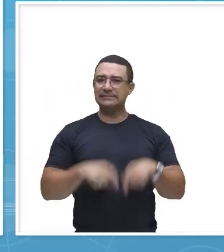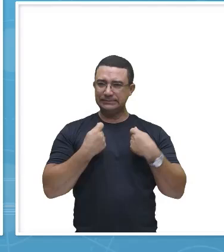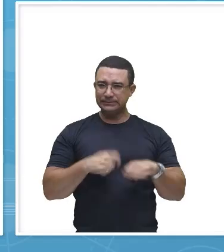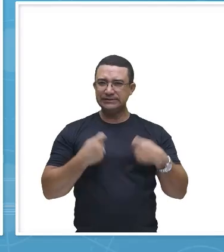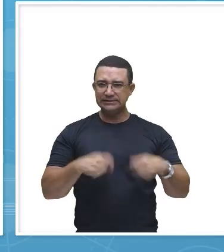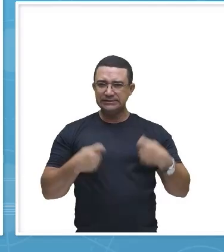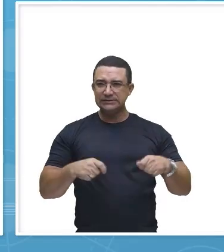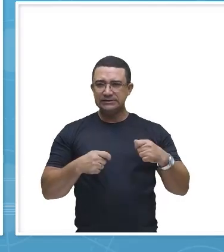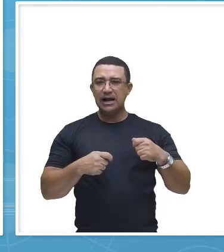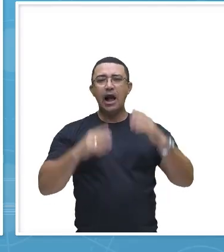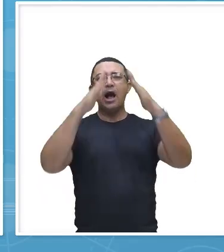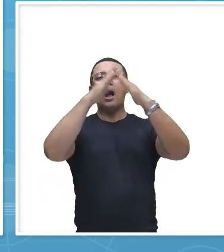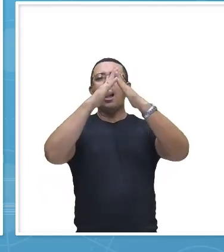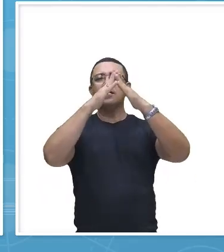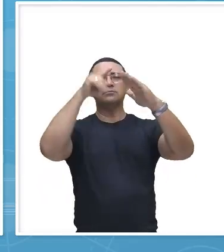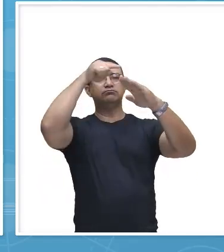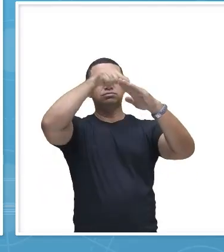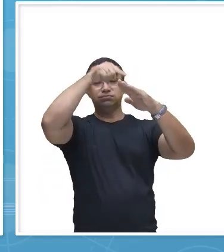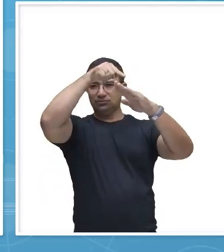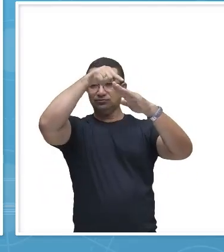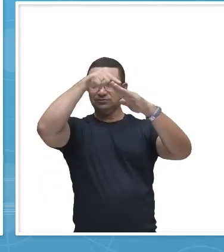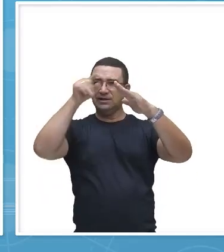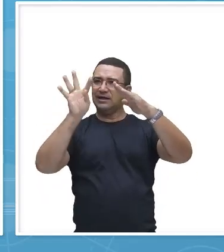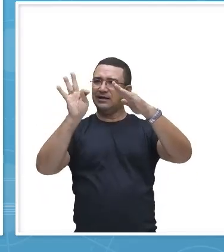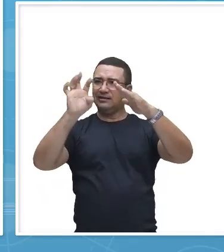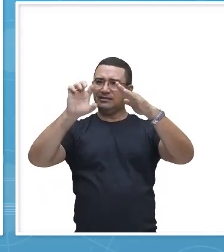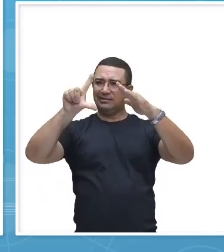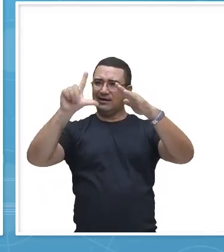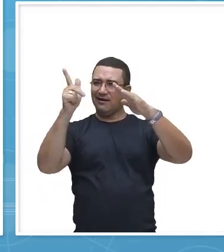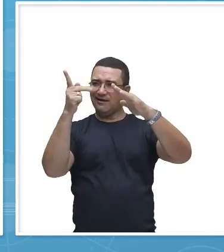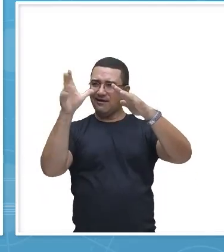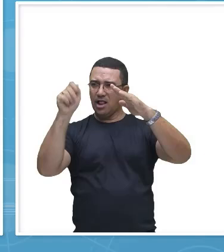nossos telhados, conservando